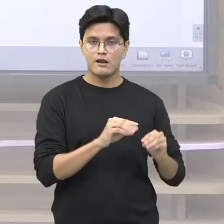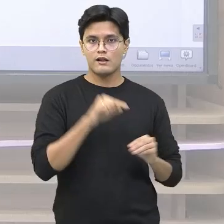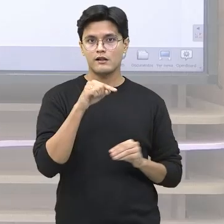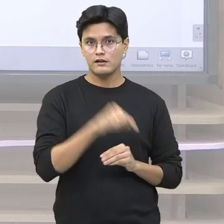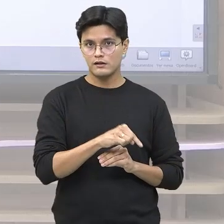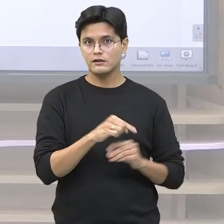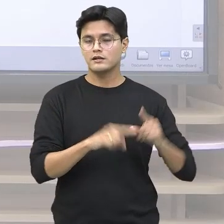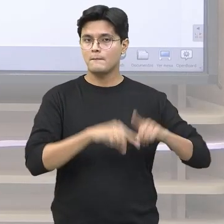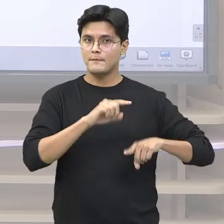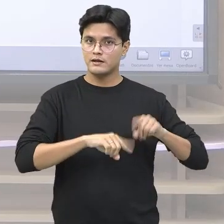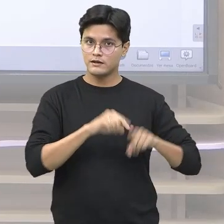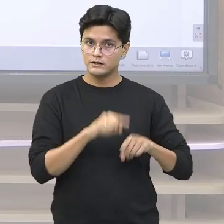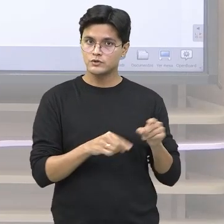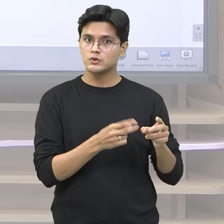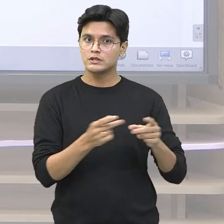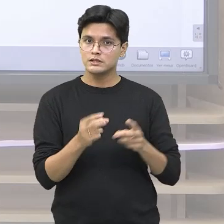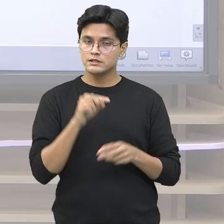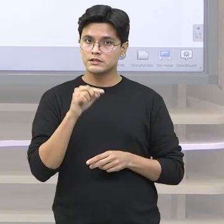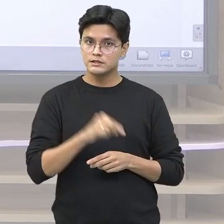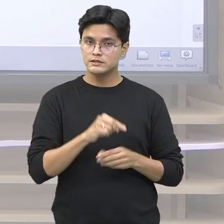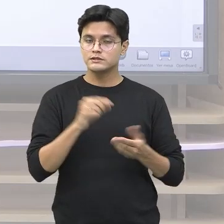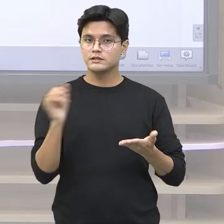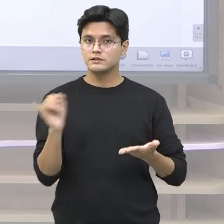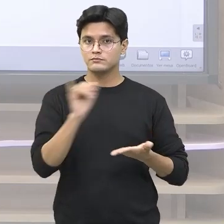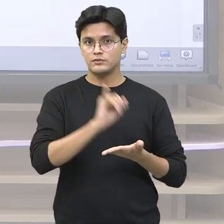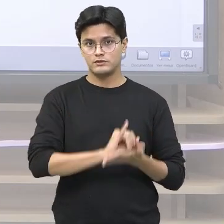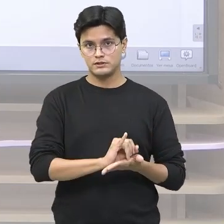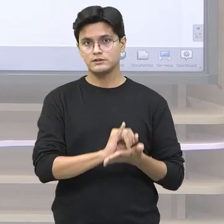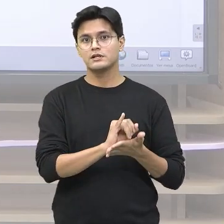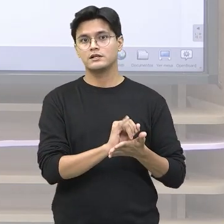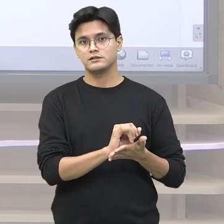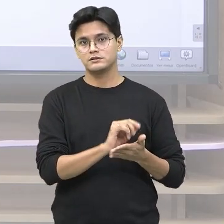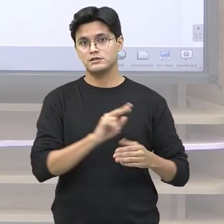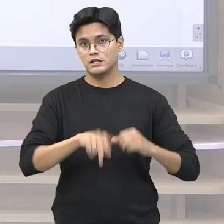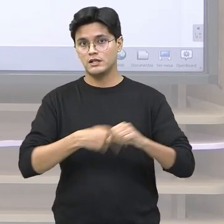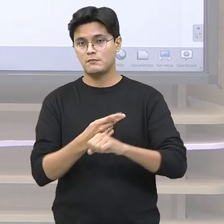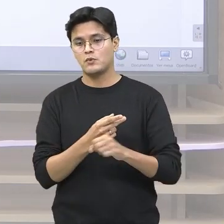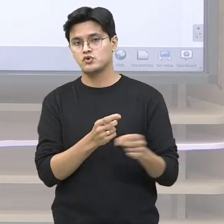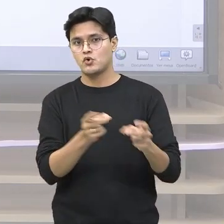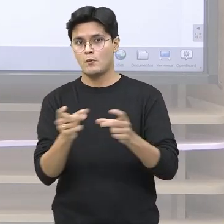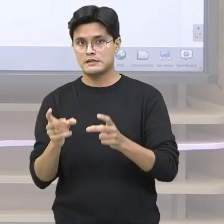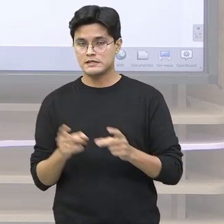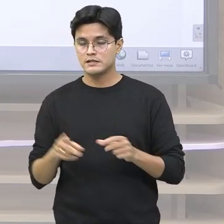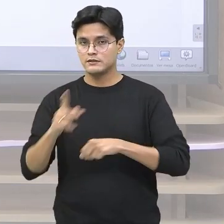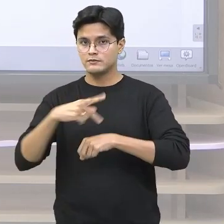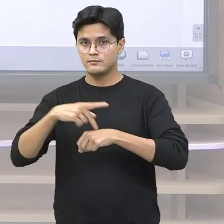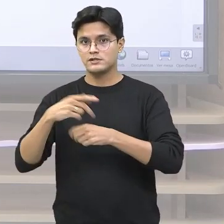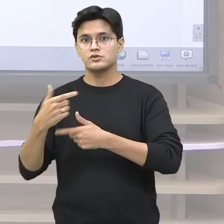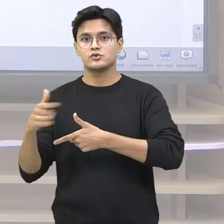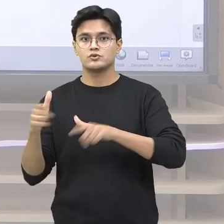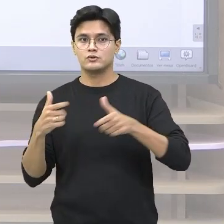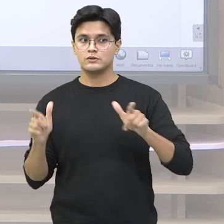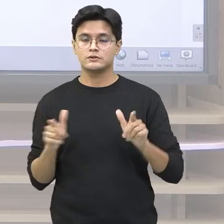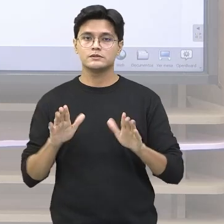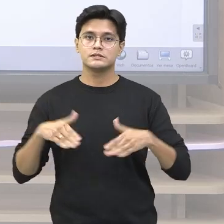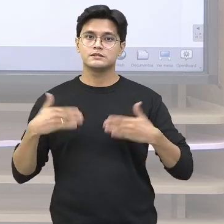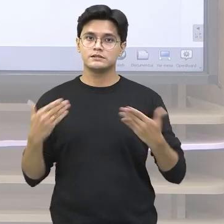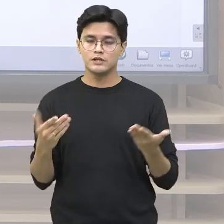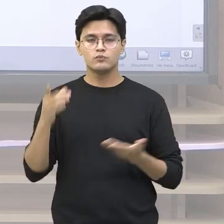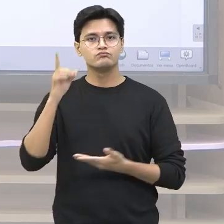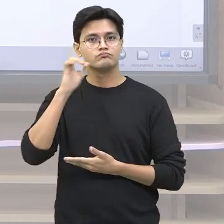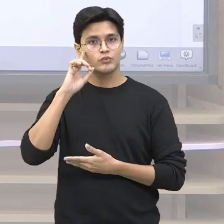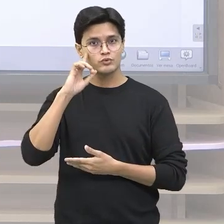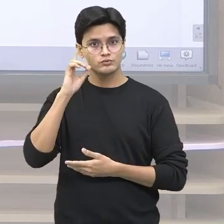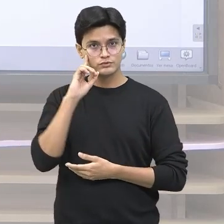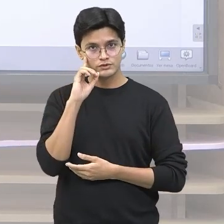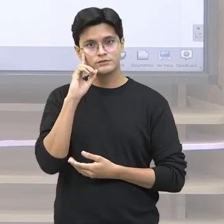são importadas que vão ser comercializadas também com outros países então todo dia todos os dias